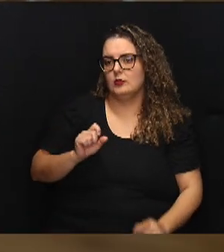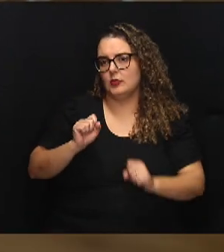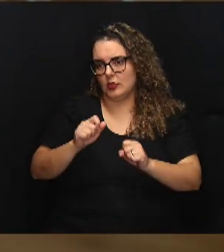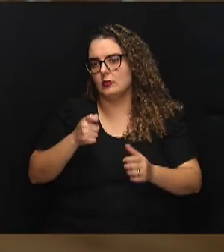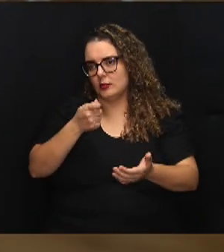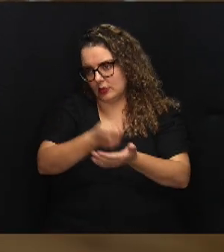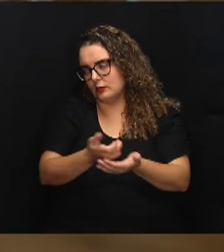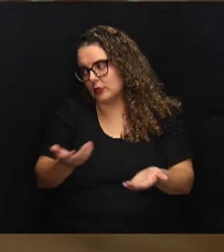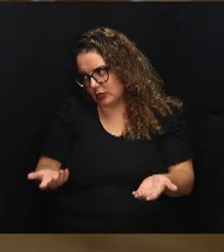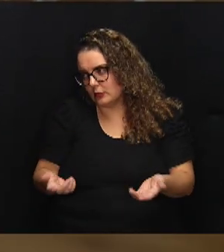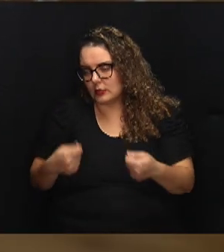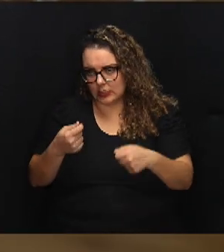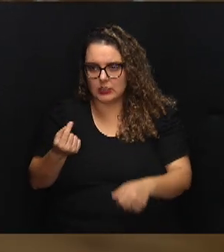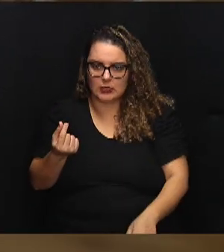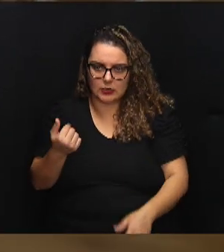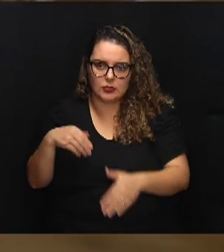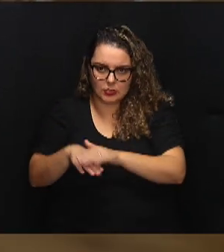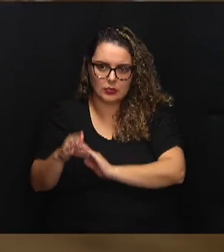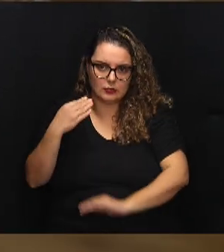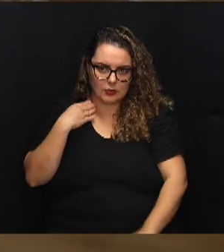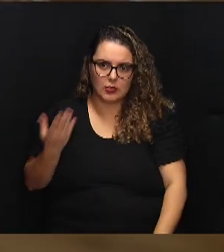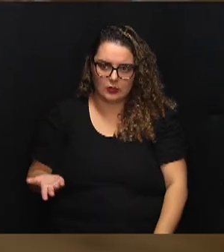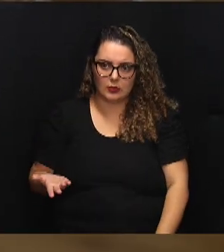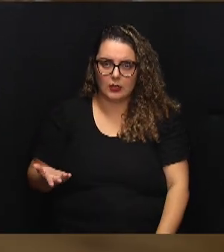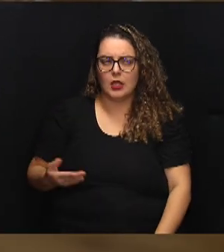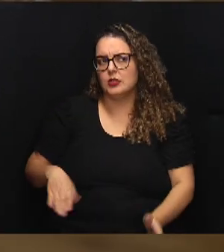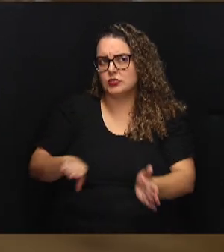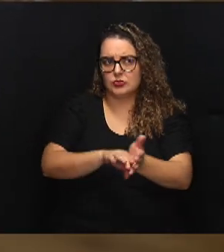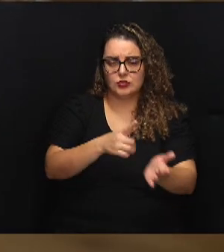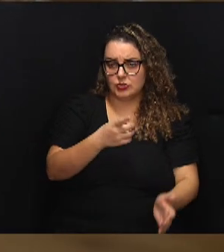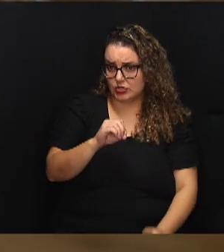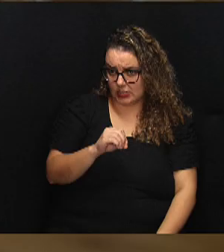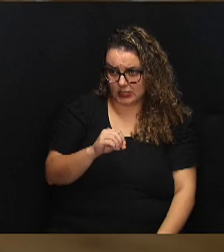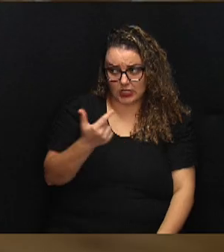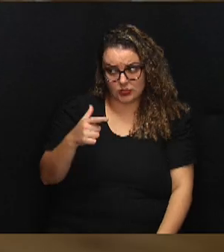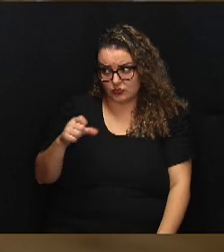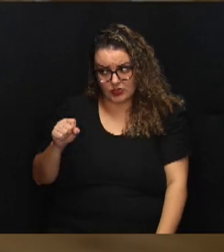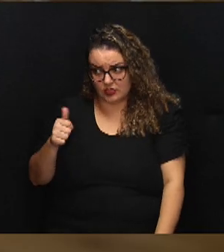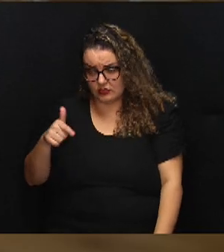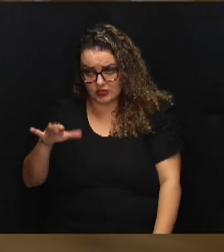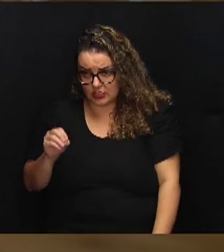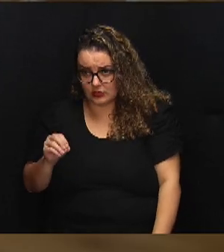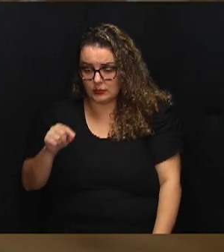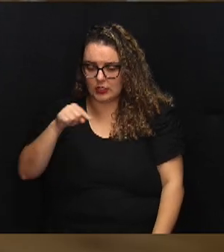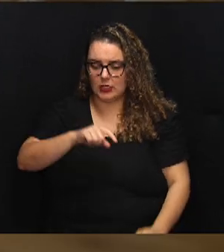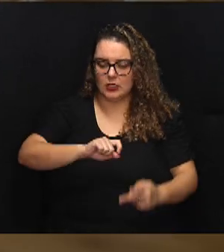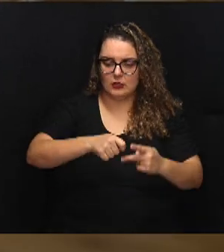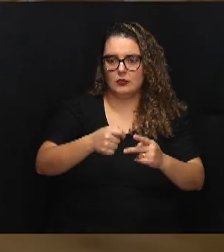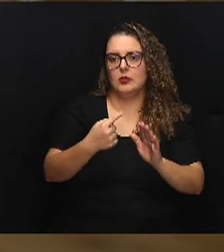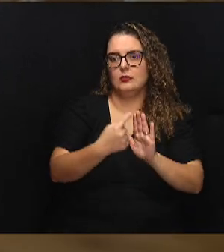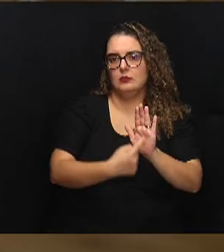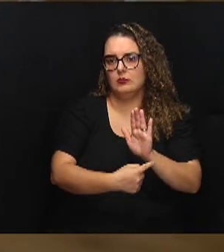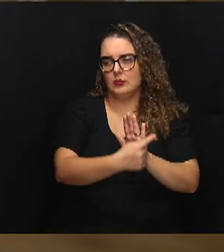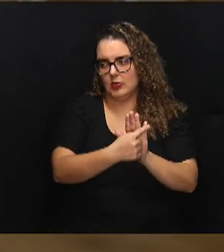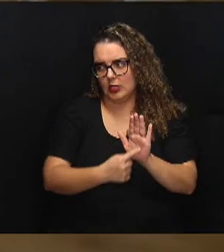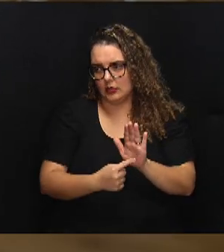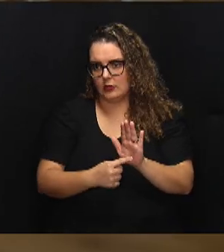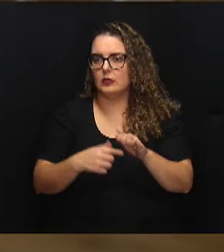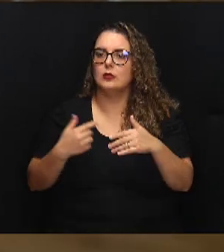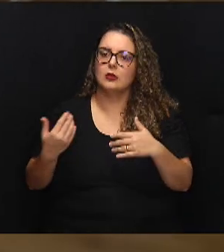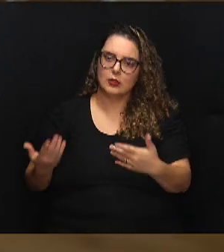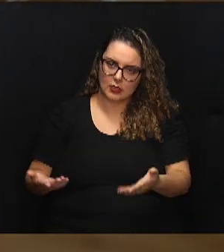frente àquele Pix agendado. Chegou no dia 10, eu não tenho saldo, esse Pix será cancelado e aí